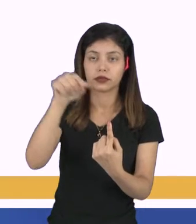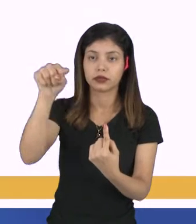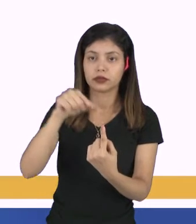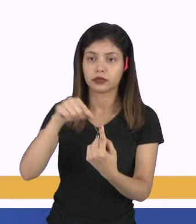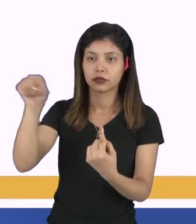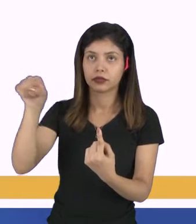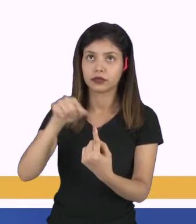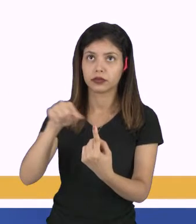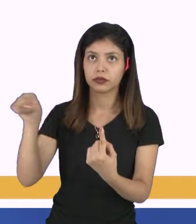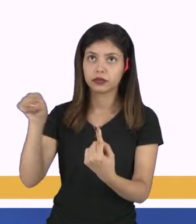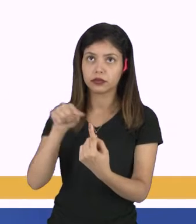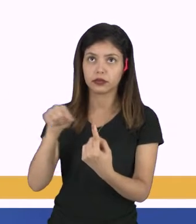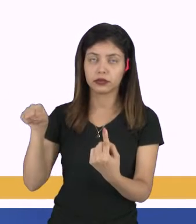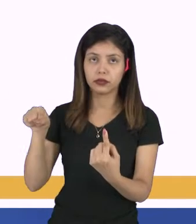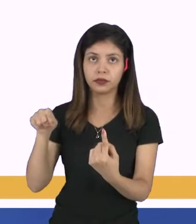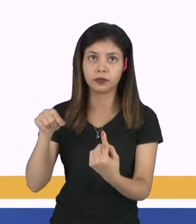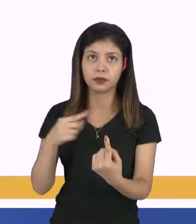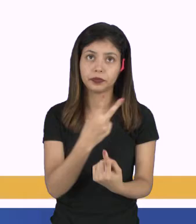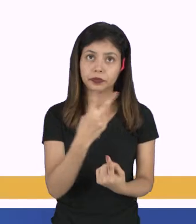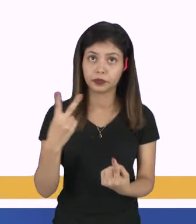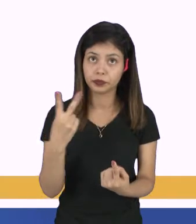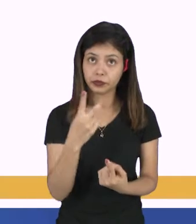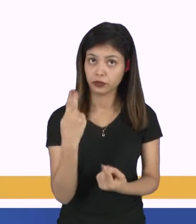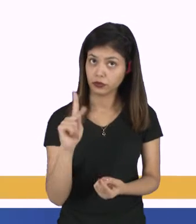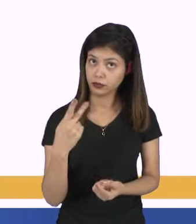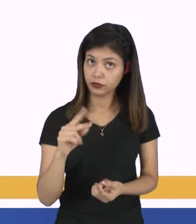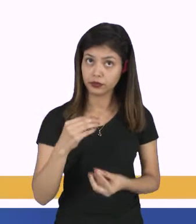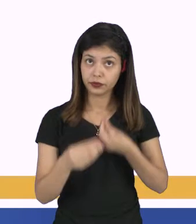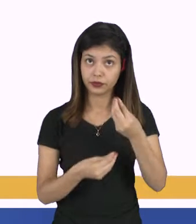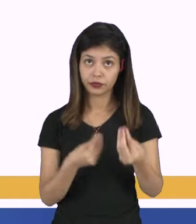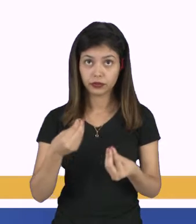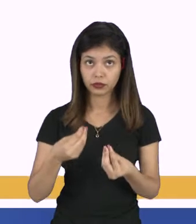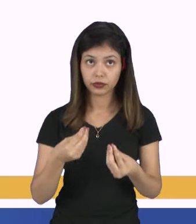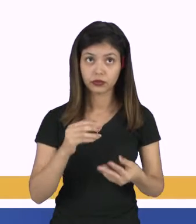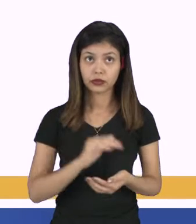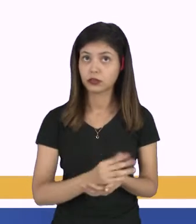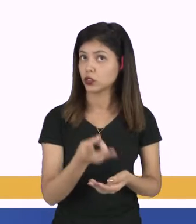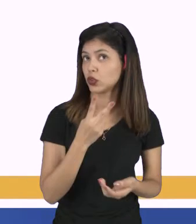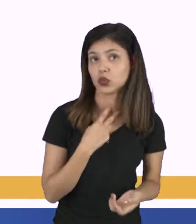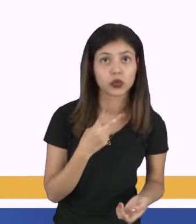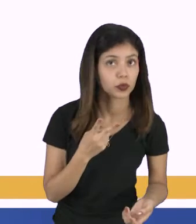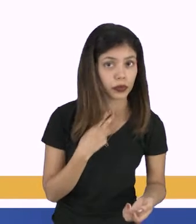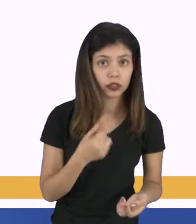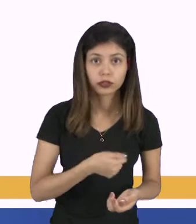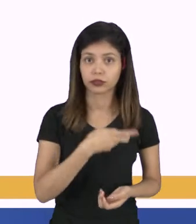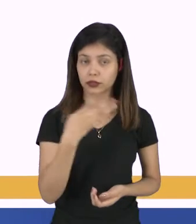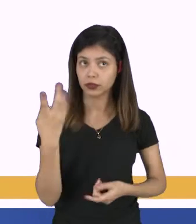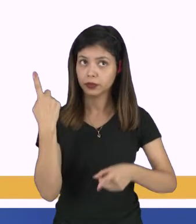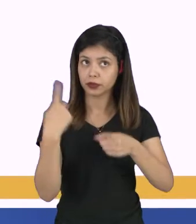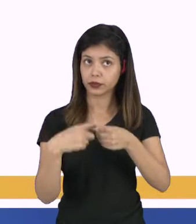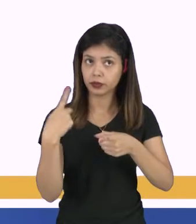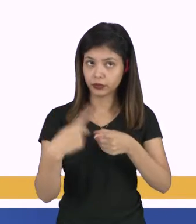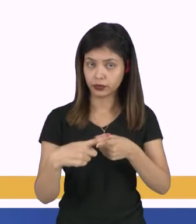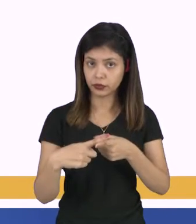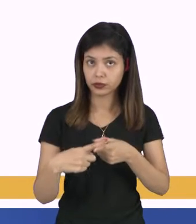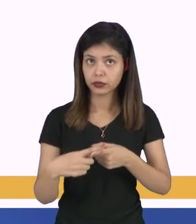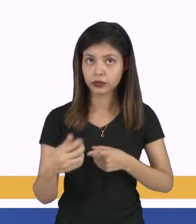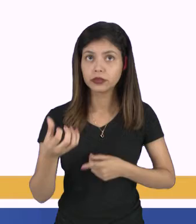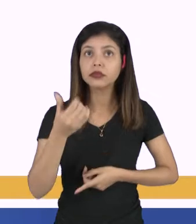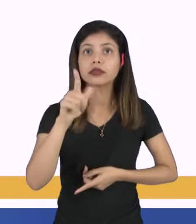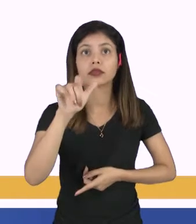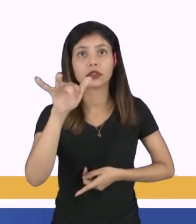e isso vai dar 7. Só que 2 deles, como eu mencionei já para você, não podem ser contados. Por quê? Porque